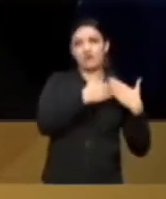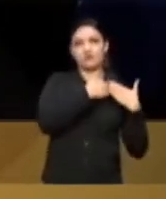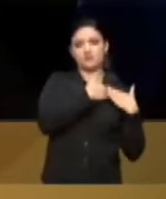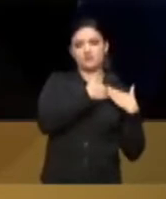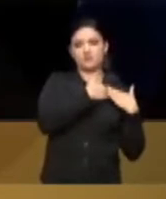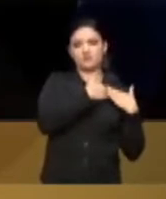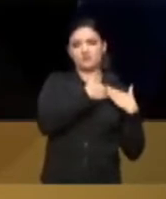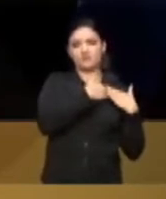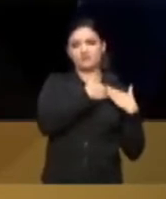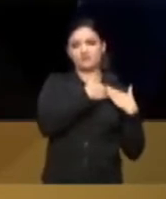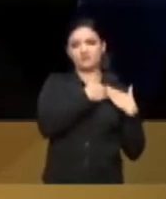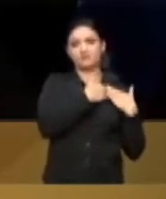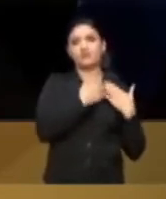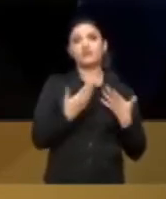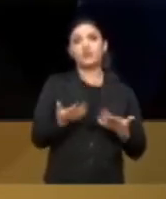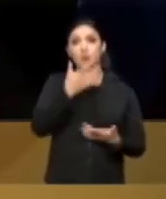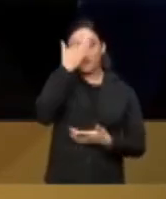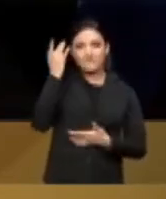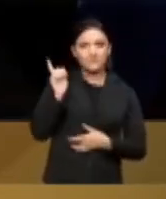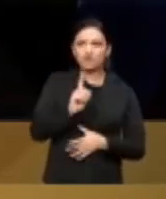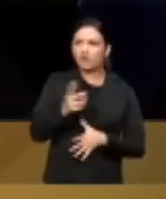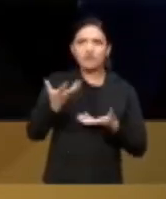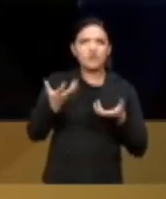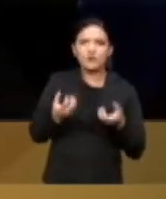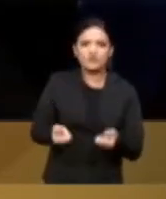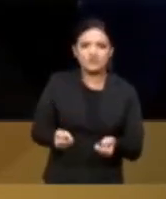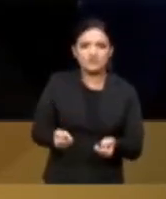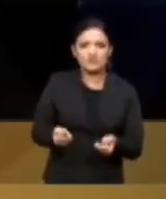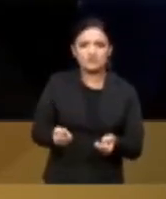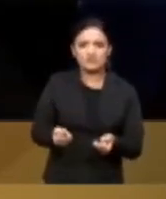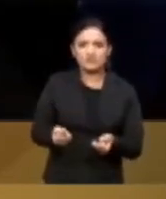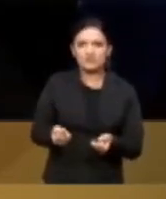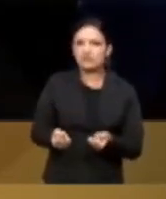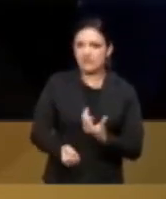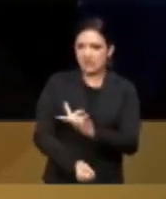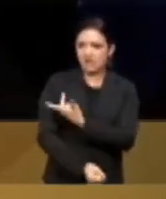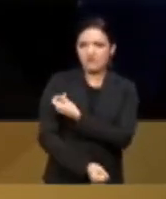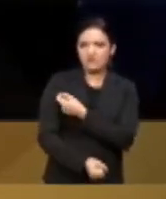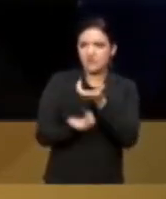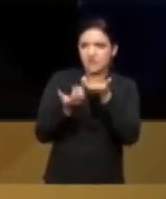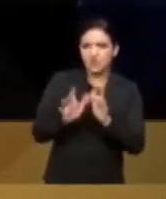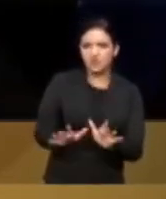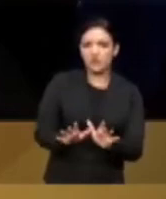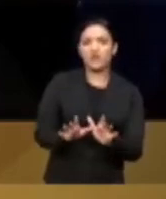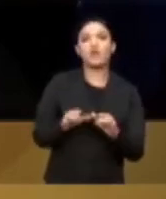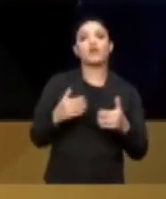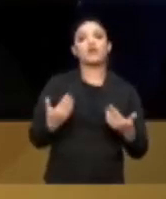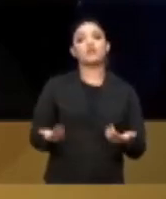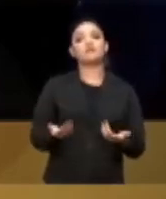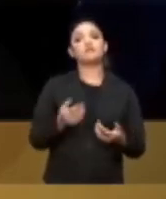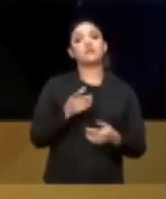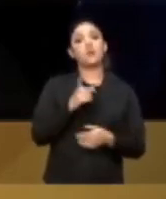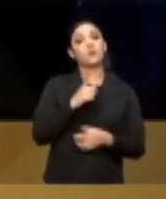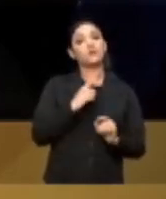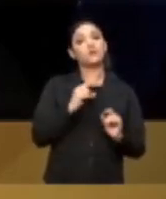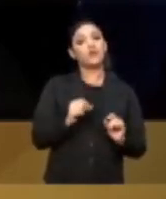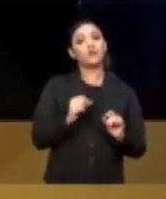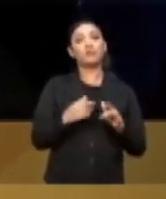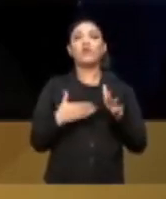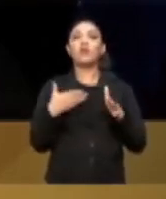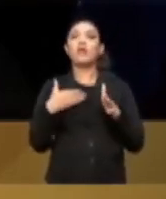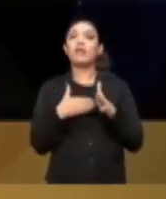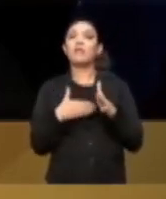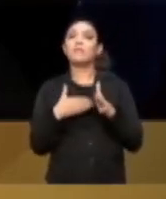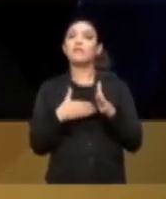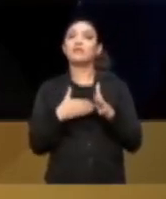vacinação compulsória. O indivíduo que se recusar à vacinação, portanto, sofre no plano de restrição do